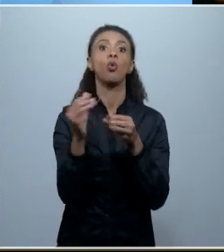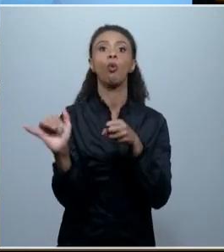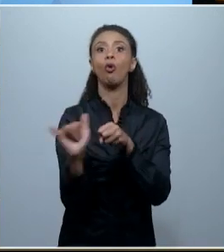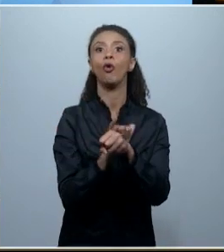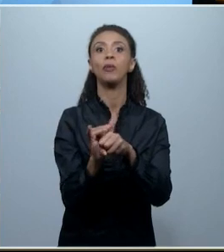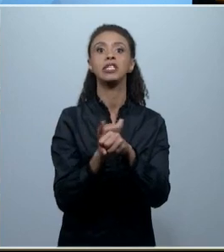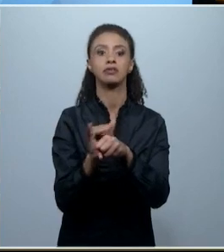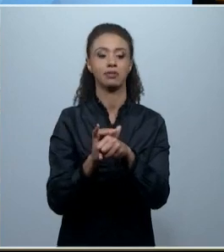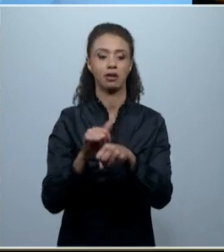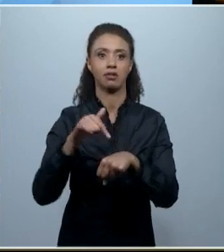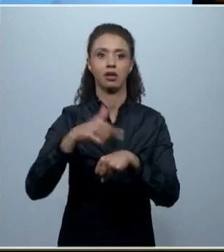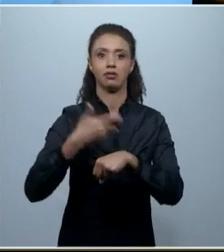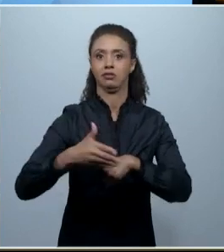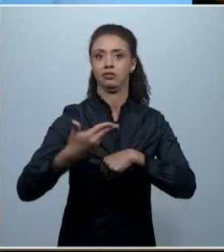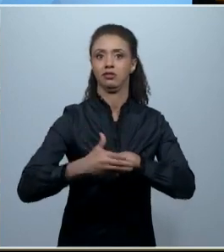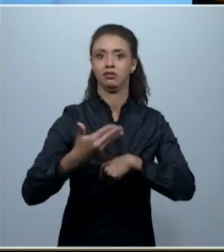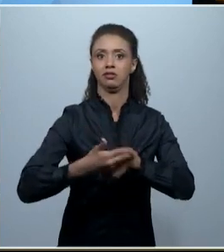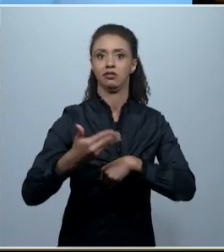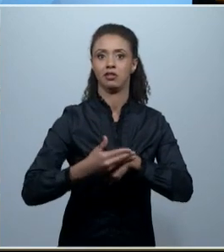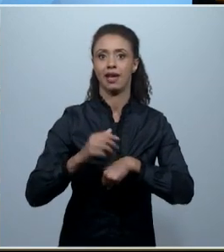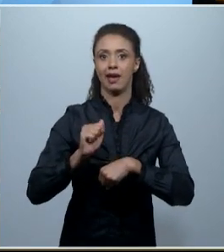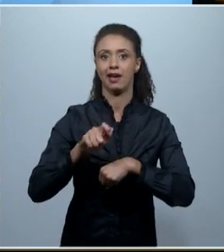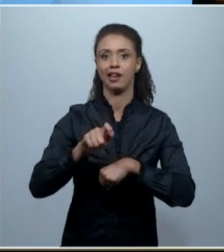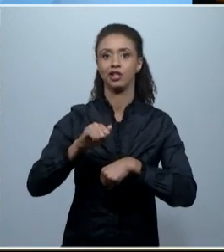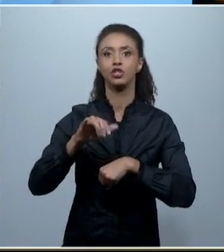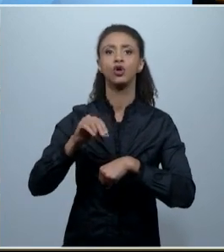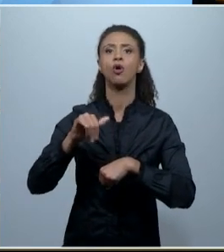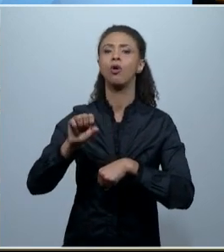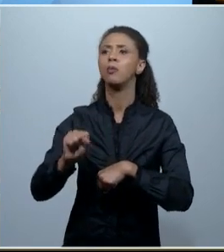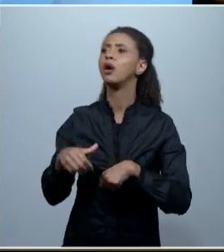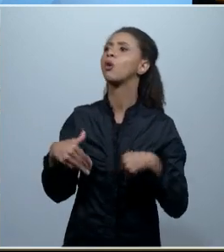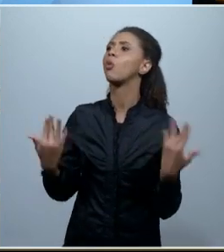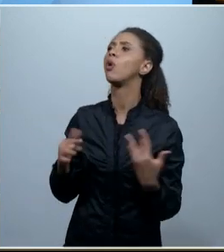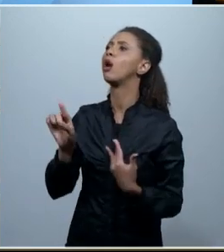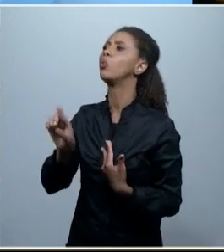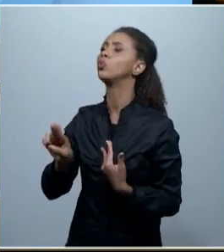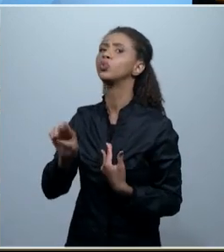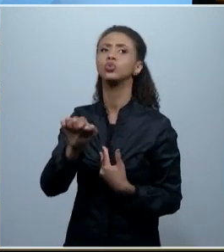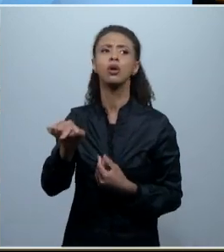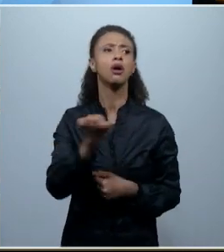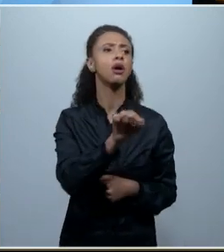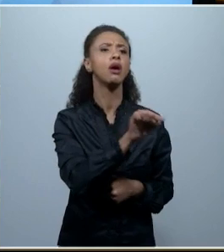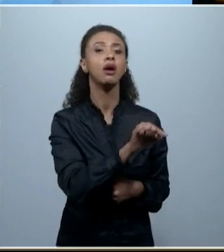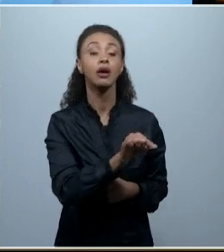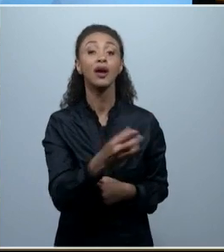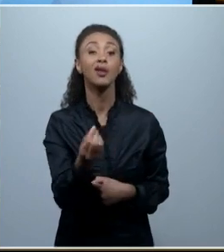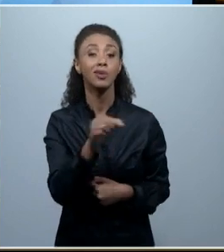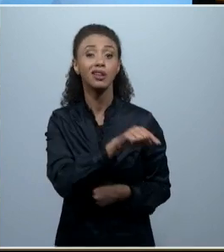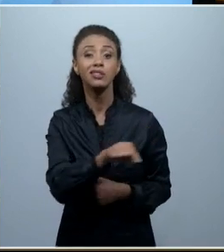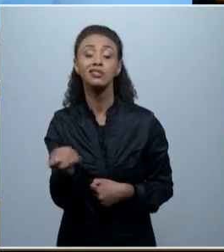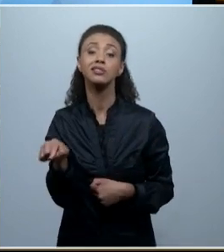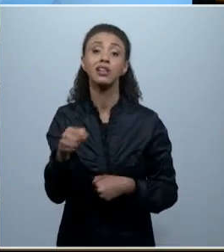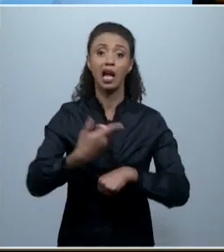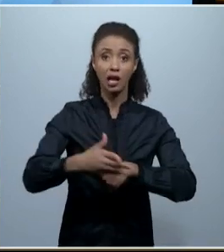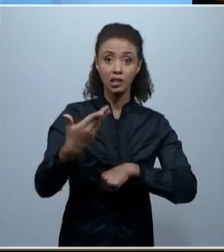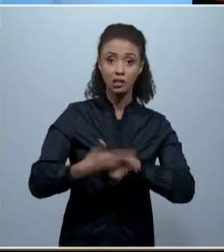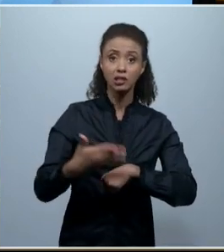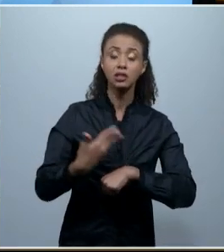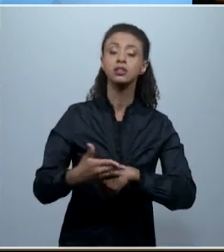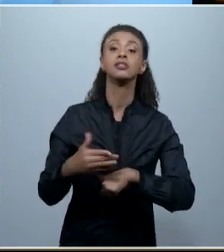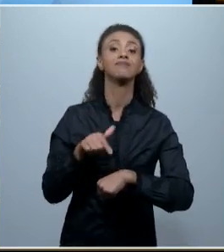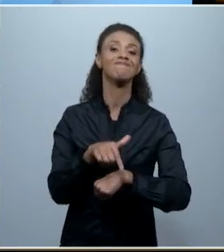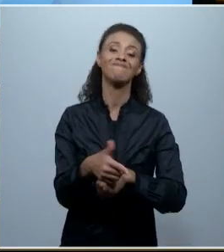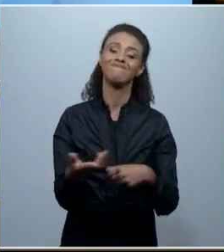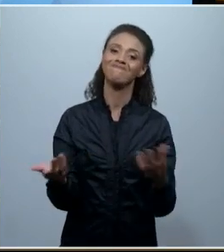um exercício usando axiomas na qual acresce o meu uso em qual situação há porque esse tipo de exercício é um exercício que realmente